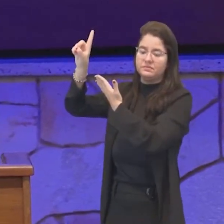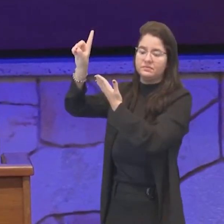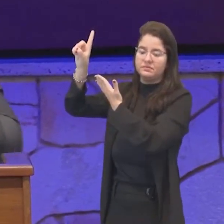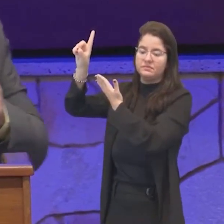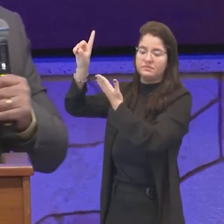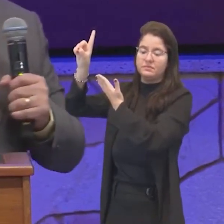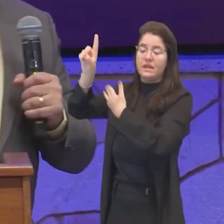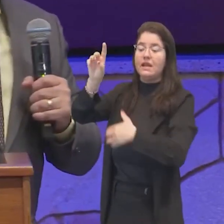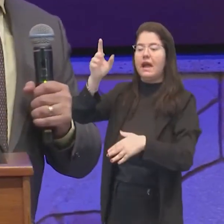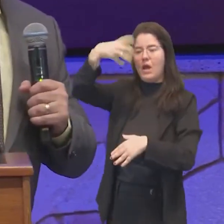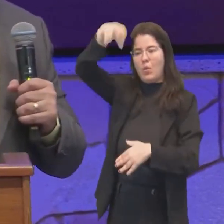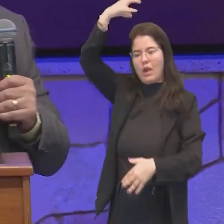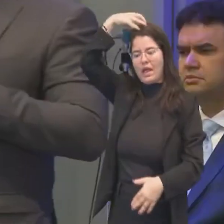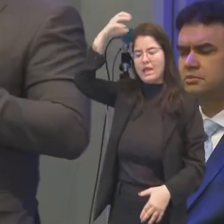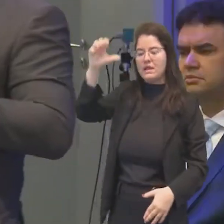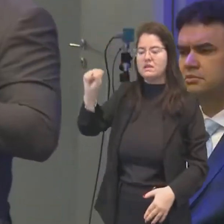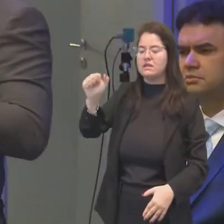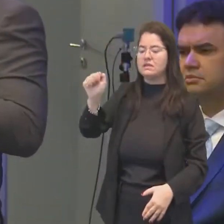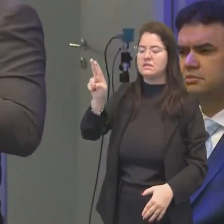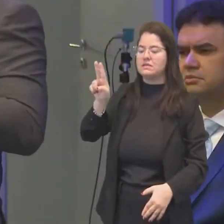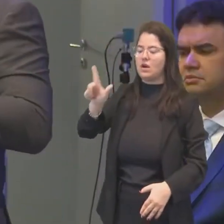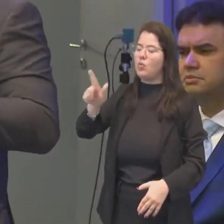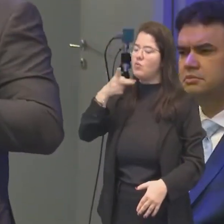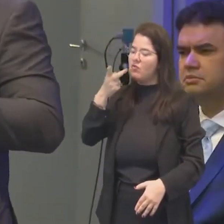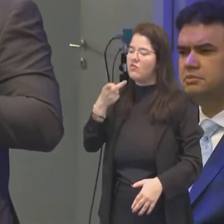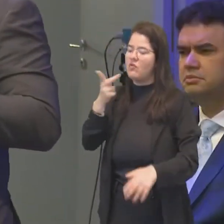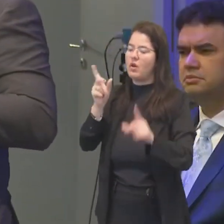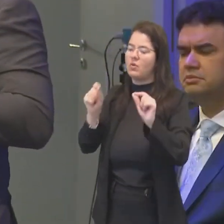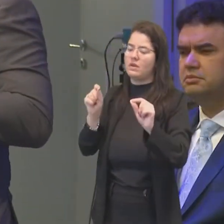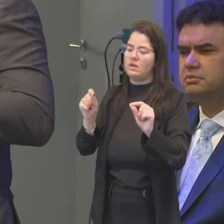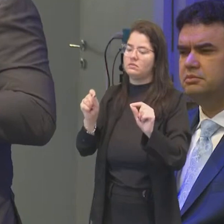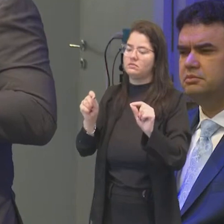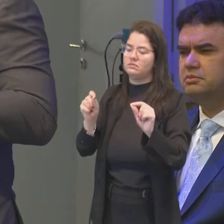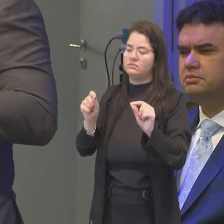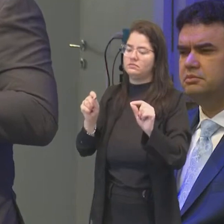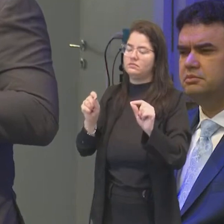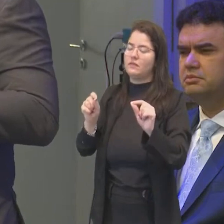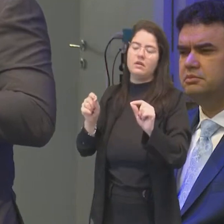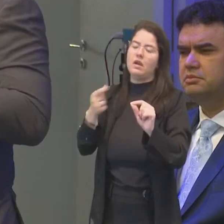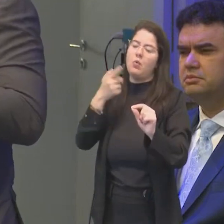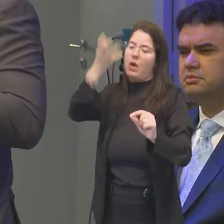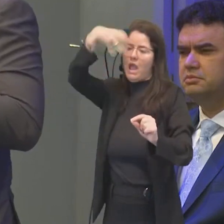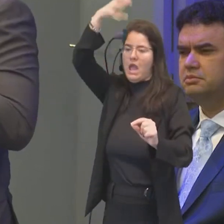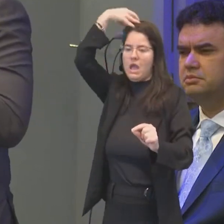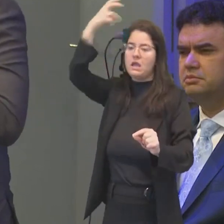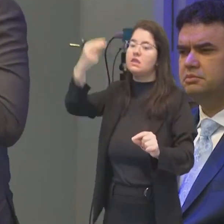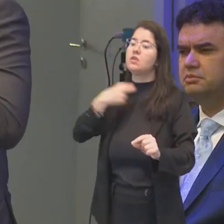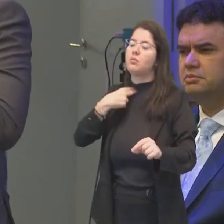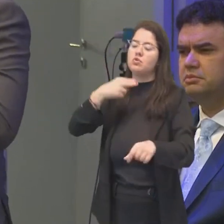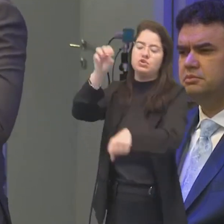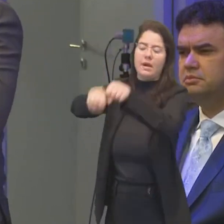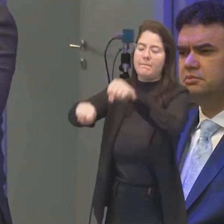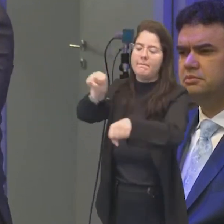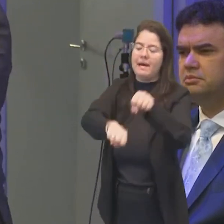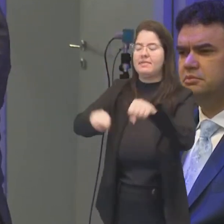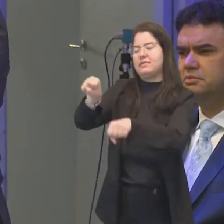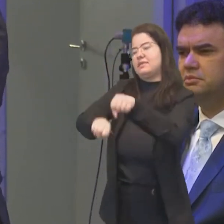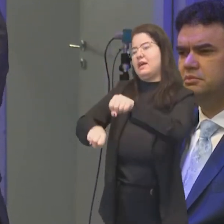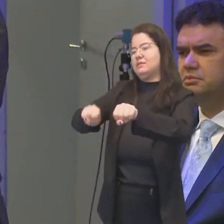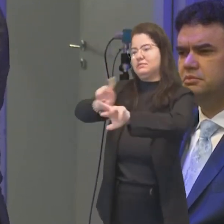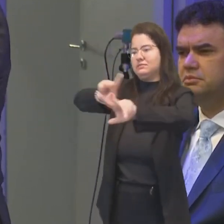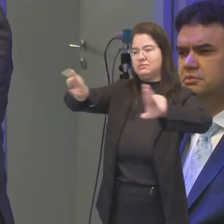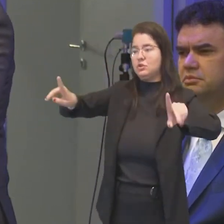E Saul toma a frente e ele é rejeitado, porque ele achou que poderia sacrificar como